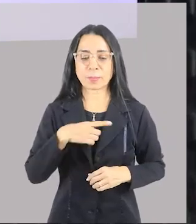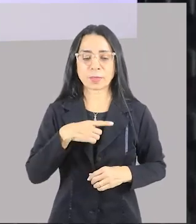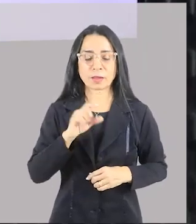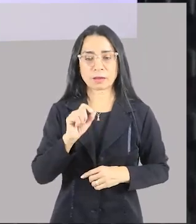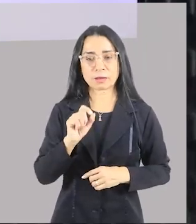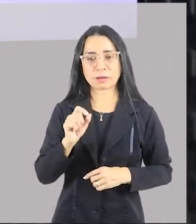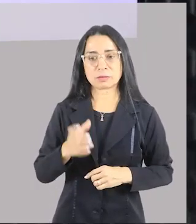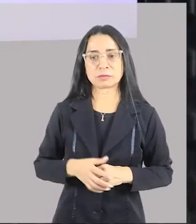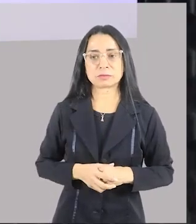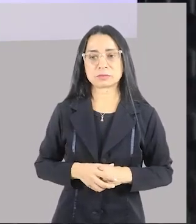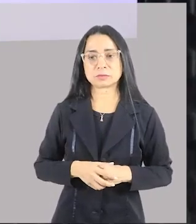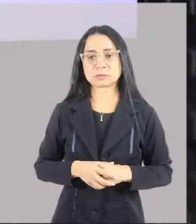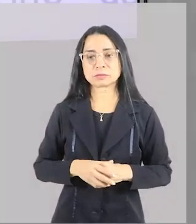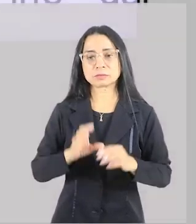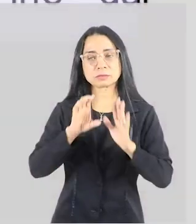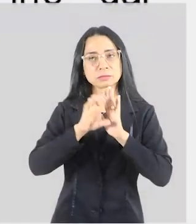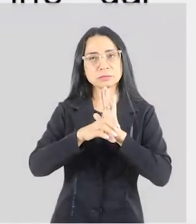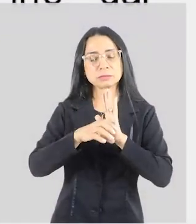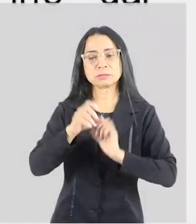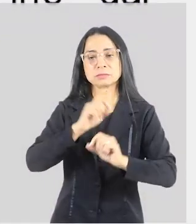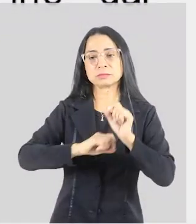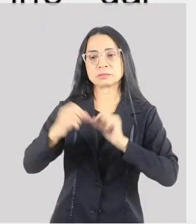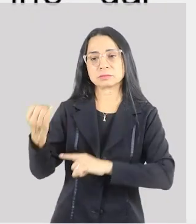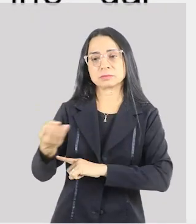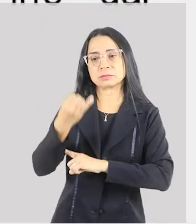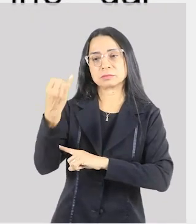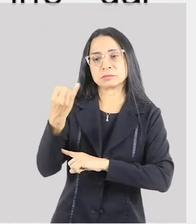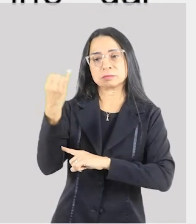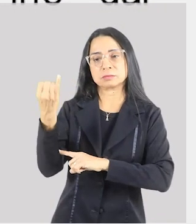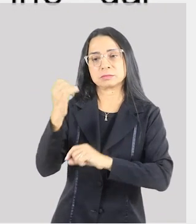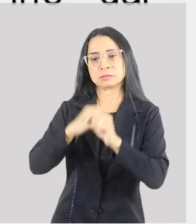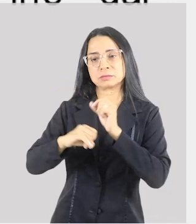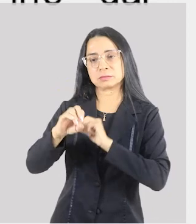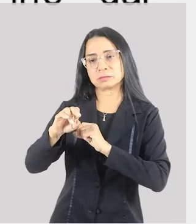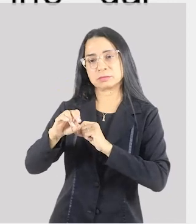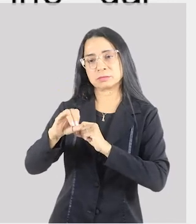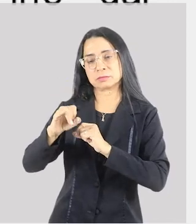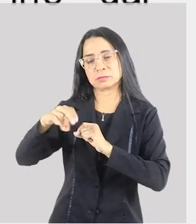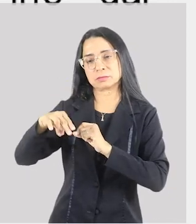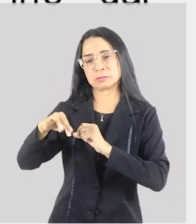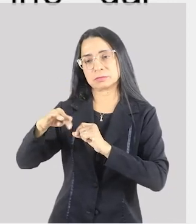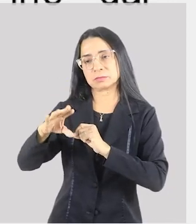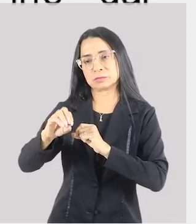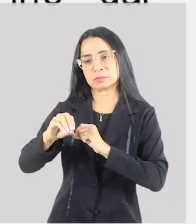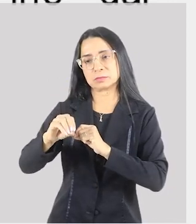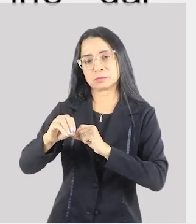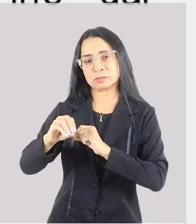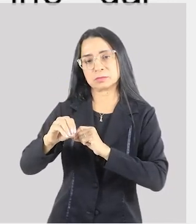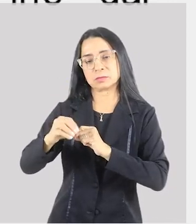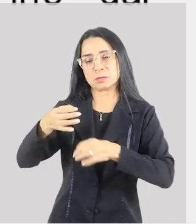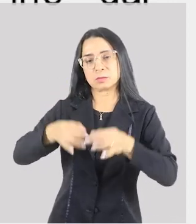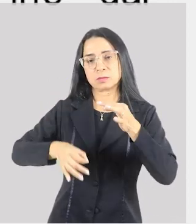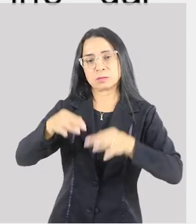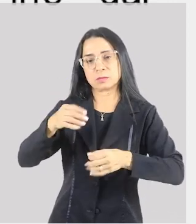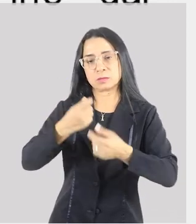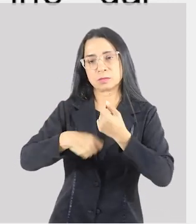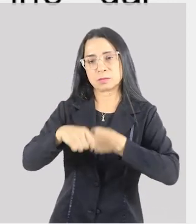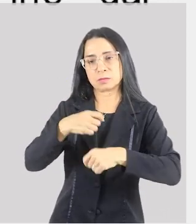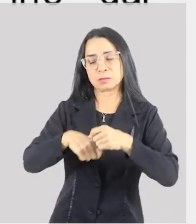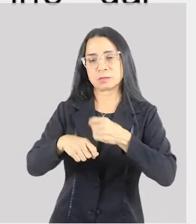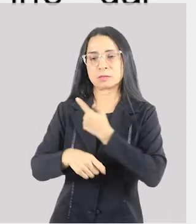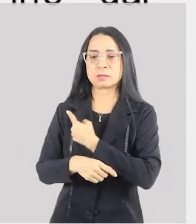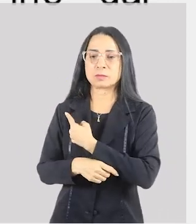temos: conceituando-se um importante instituto do direito administrativo da seguinte forma: declaração